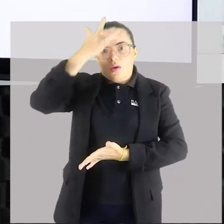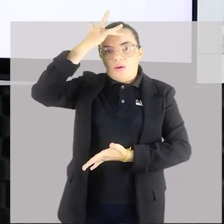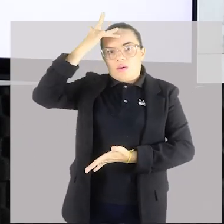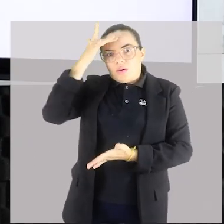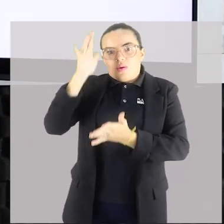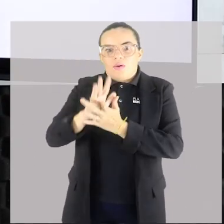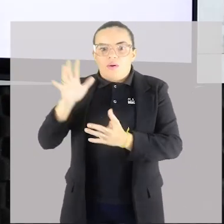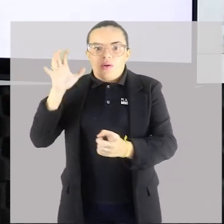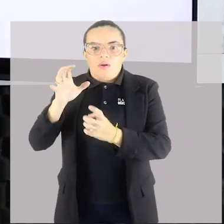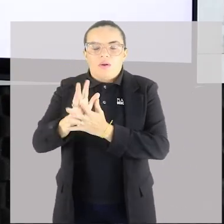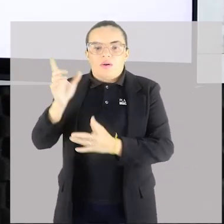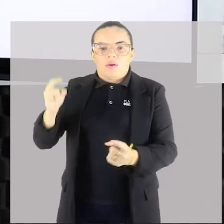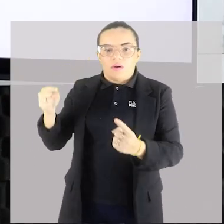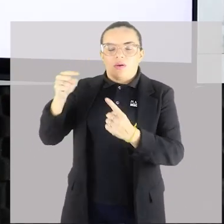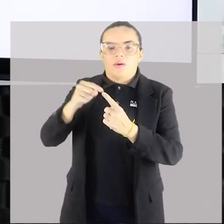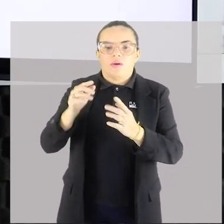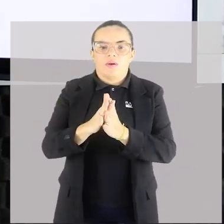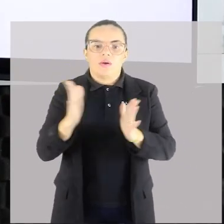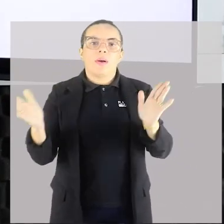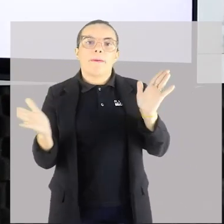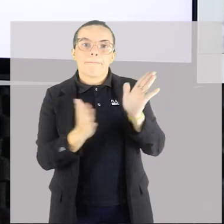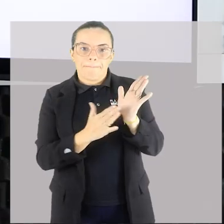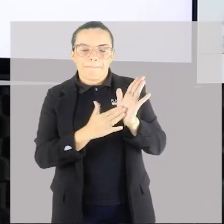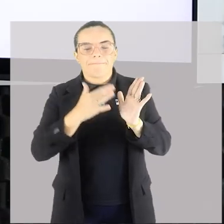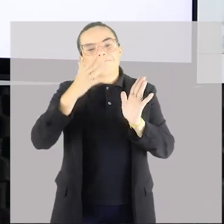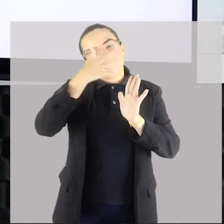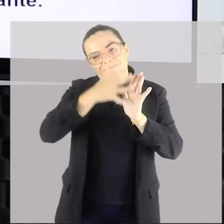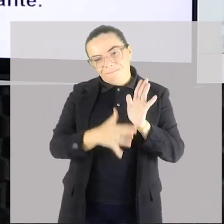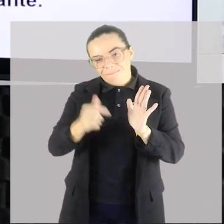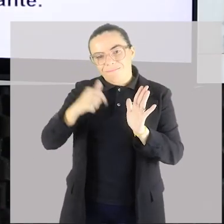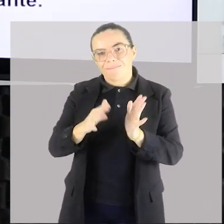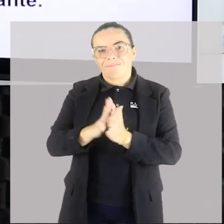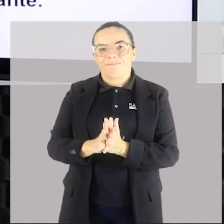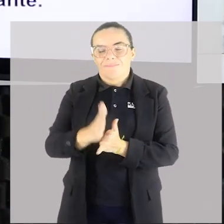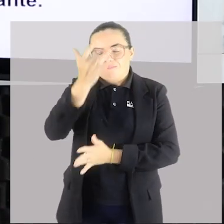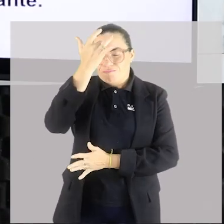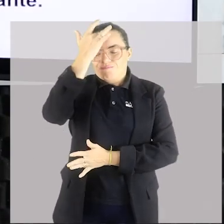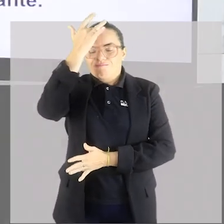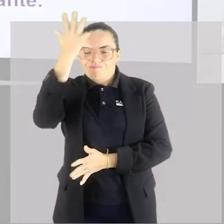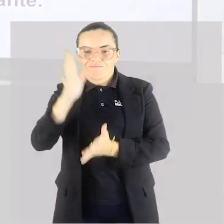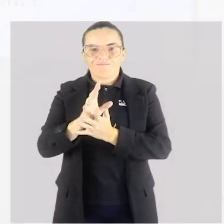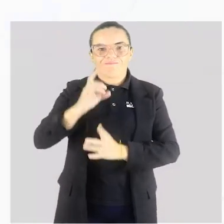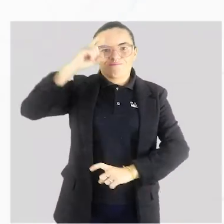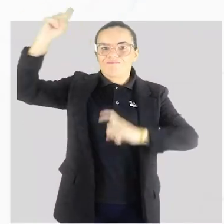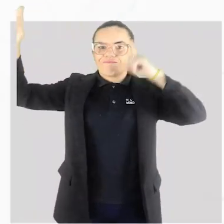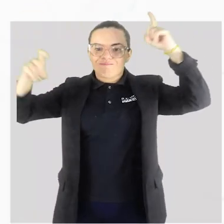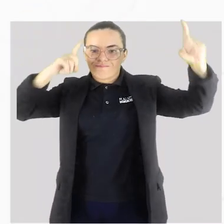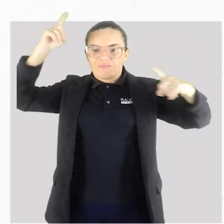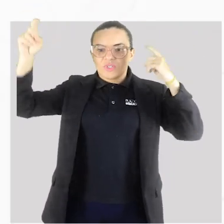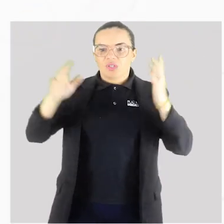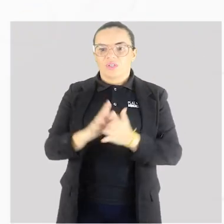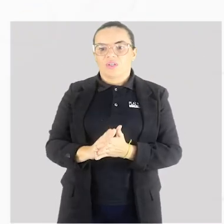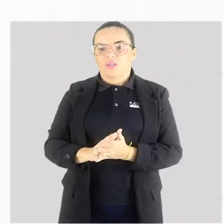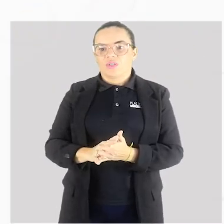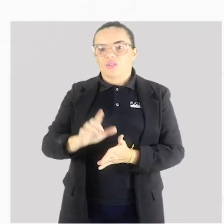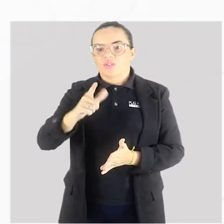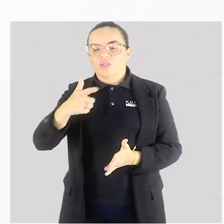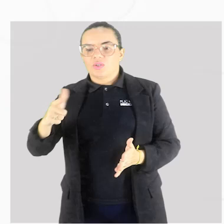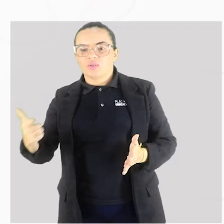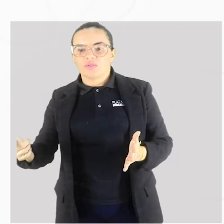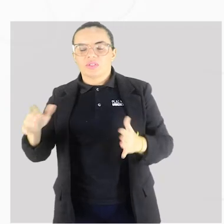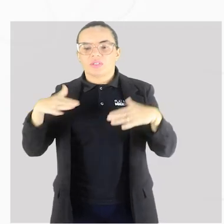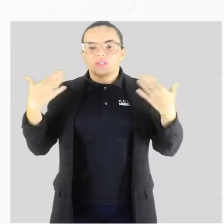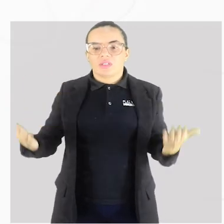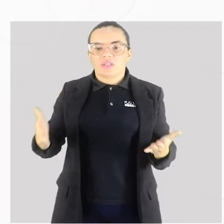plateia tem que estar predisposta para isso, facilita bastante o processo criativo. Não há um roteiro pré-determinado, como eu falei para vocês.